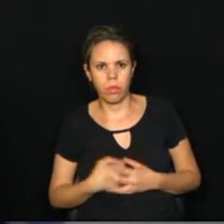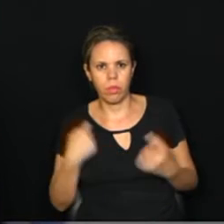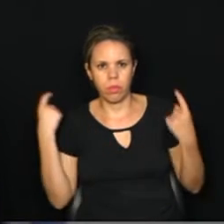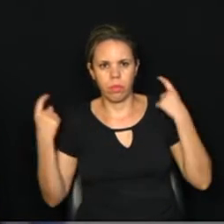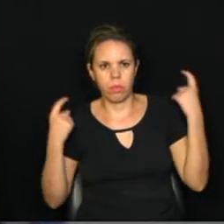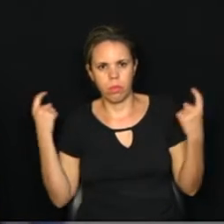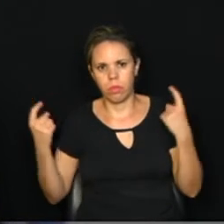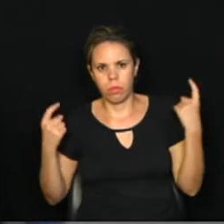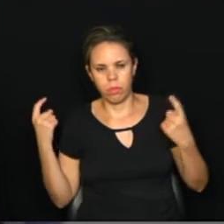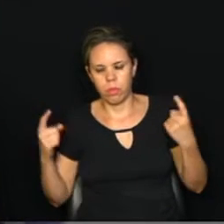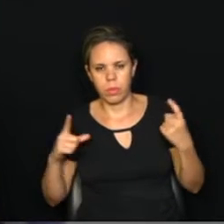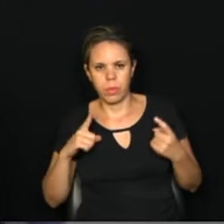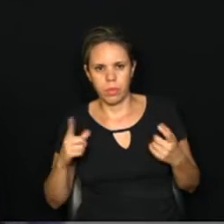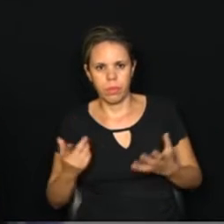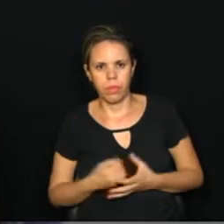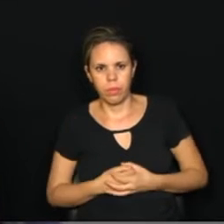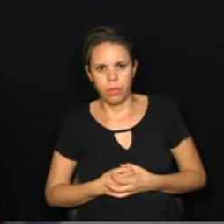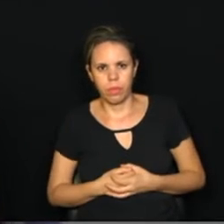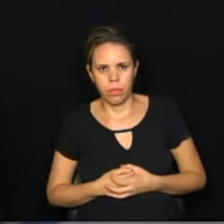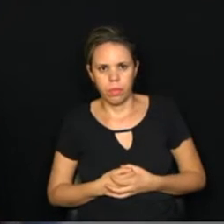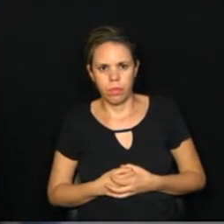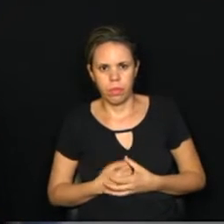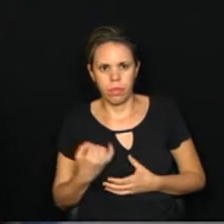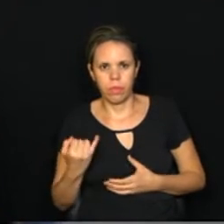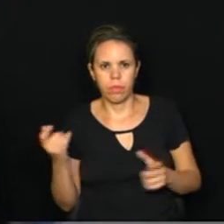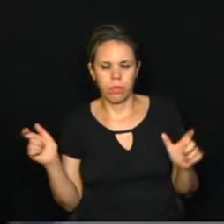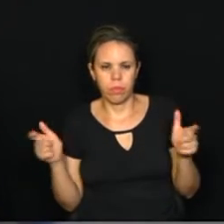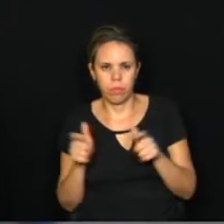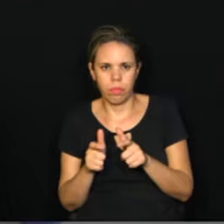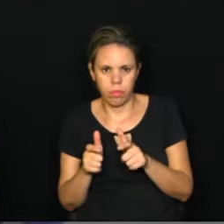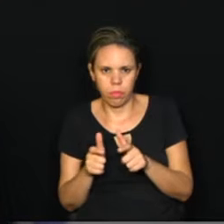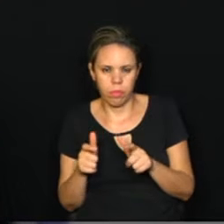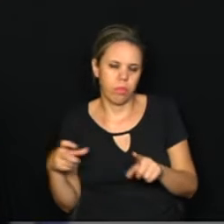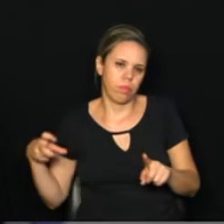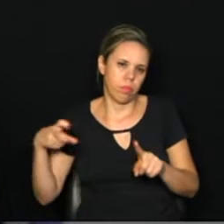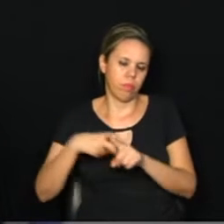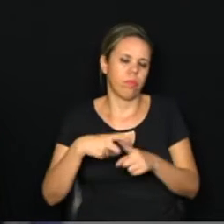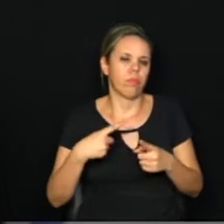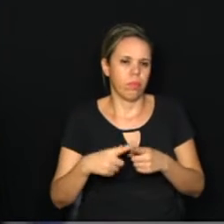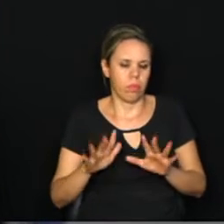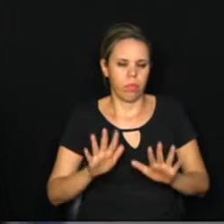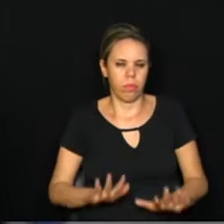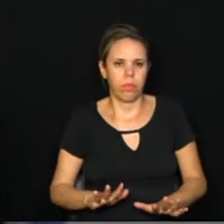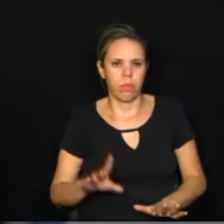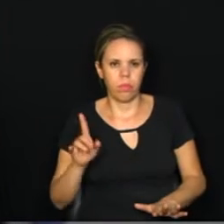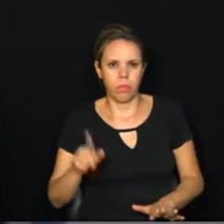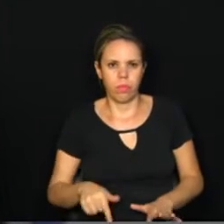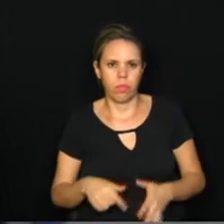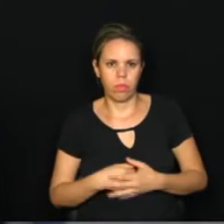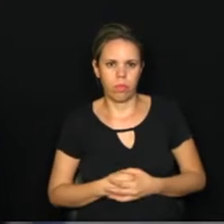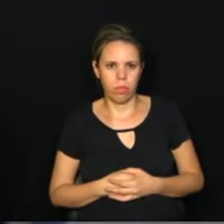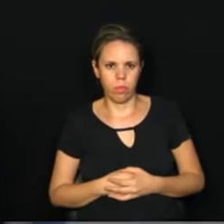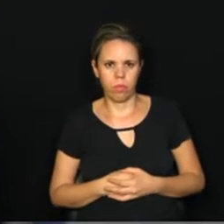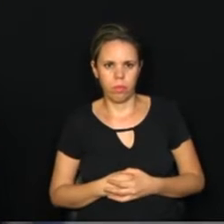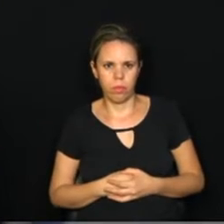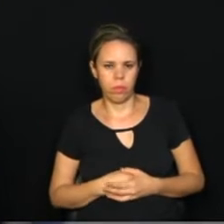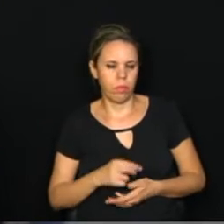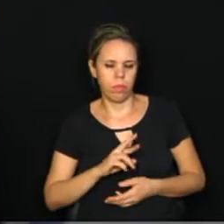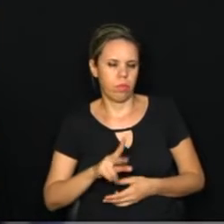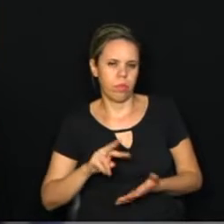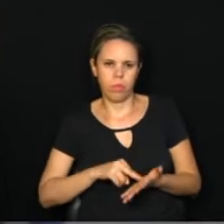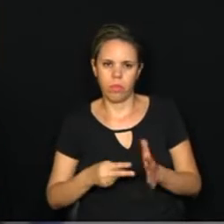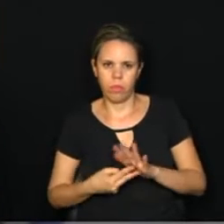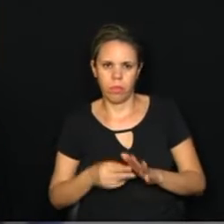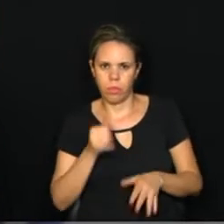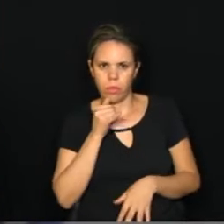preocupante, tem caído de forma significativa o índice de acidente, mas isso não